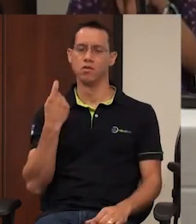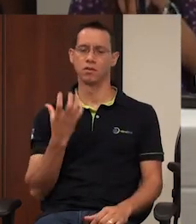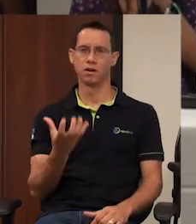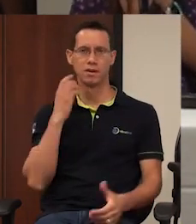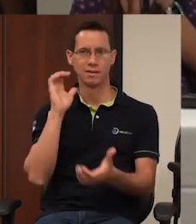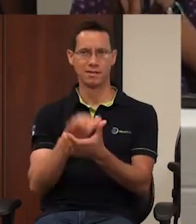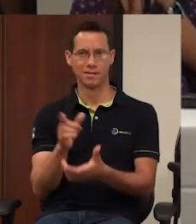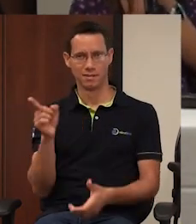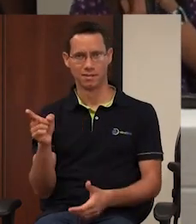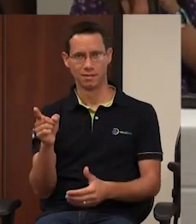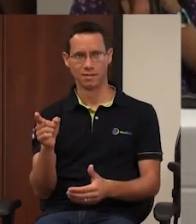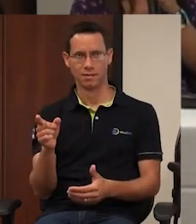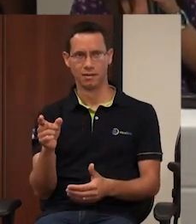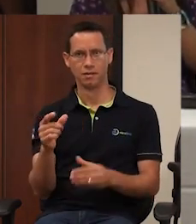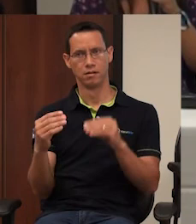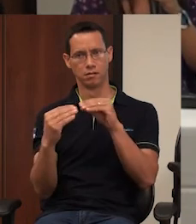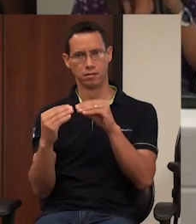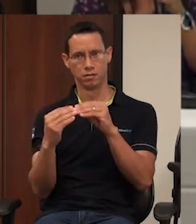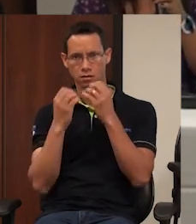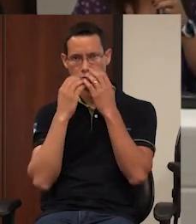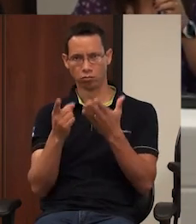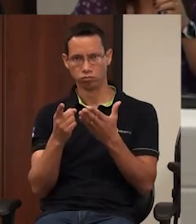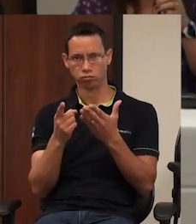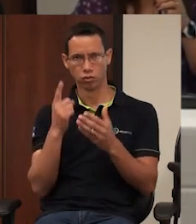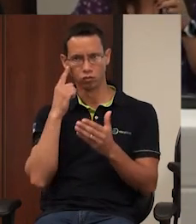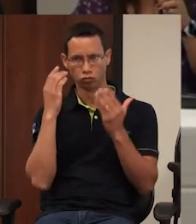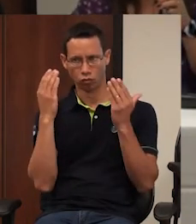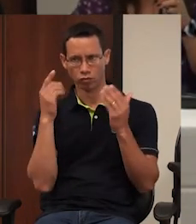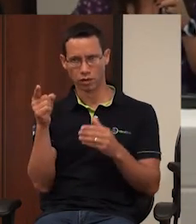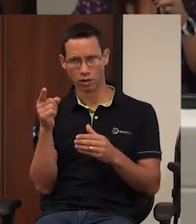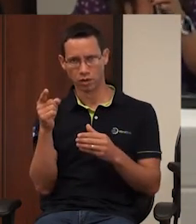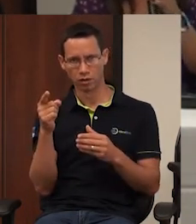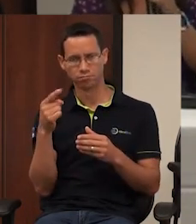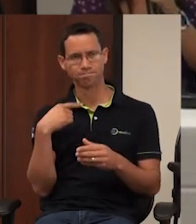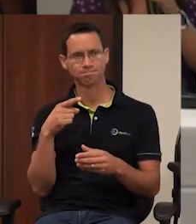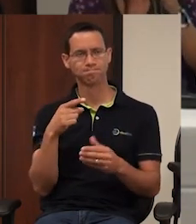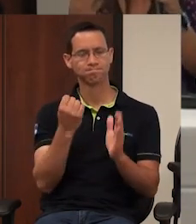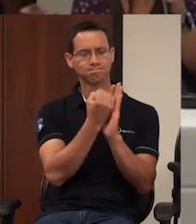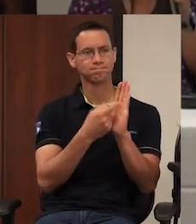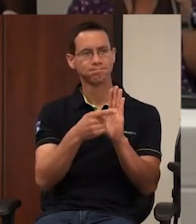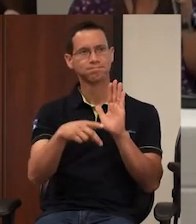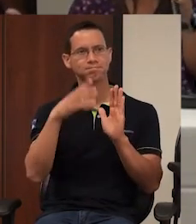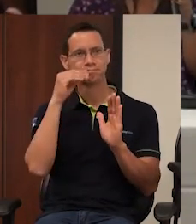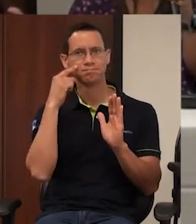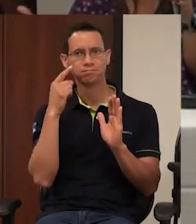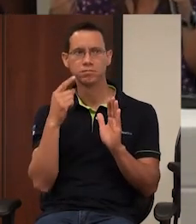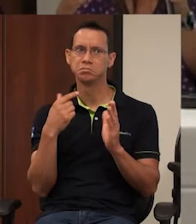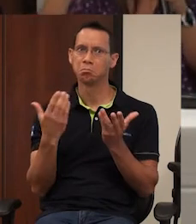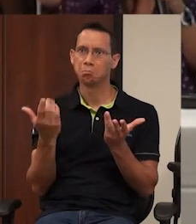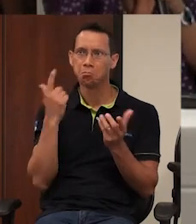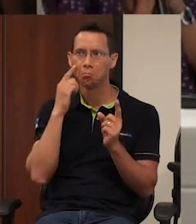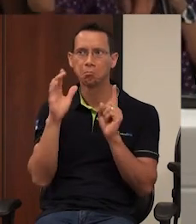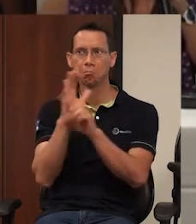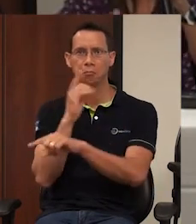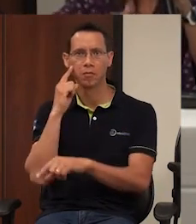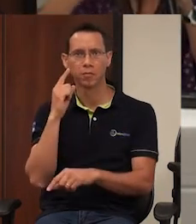casar. Então tá bom. Você tá com dúvida, oficial do cartório? Ah, eu tô. Então suscita a dúvida. E pronto, vai